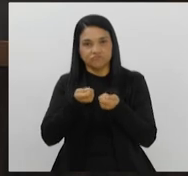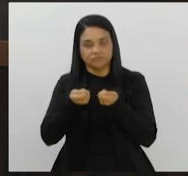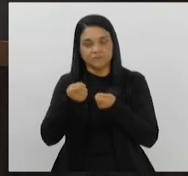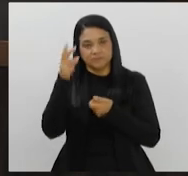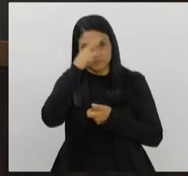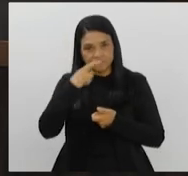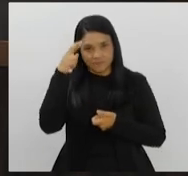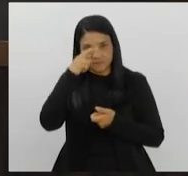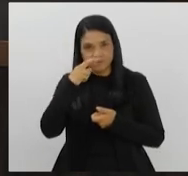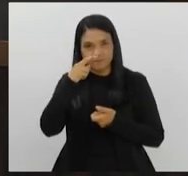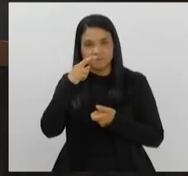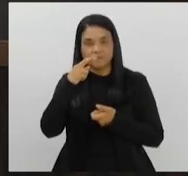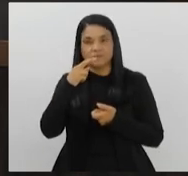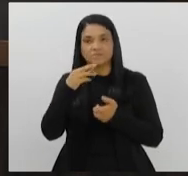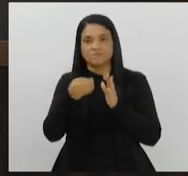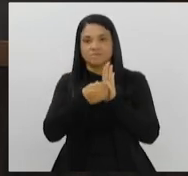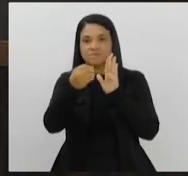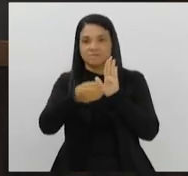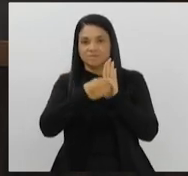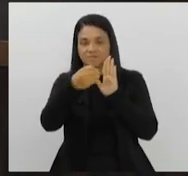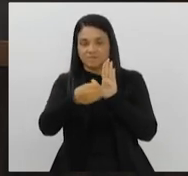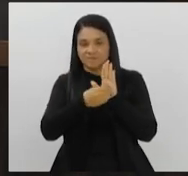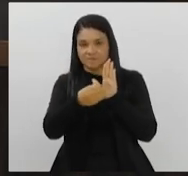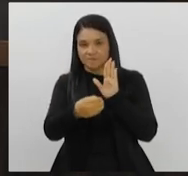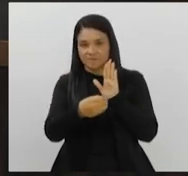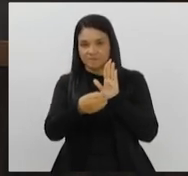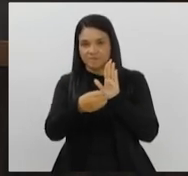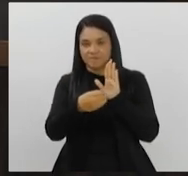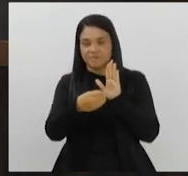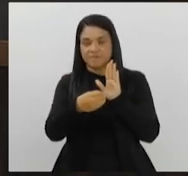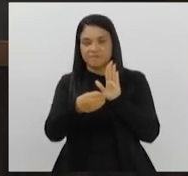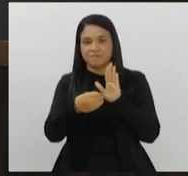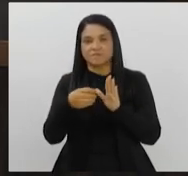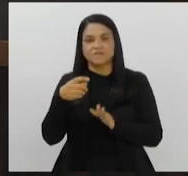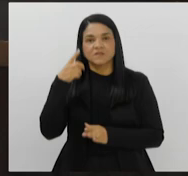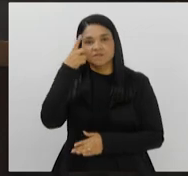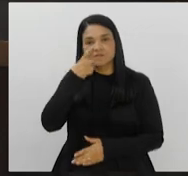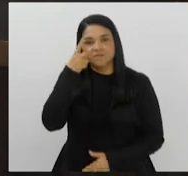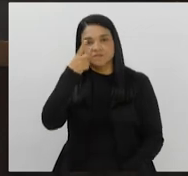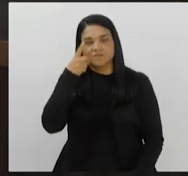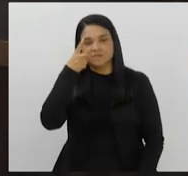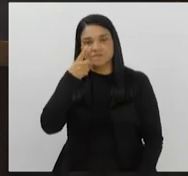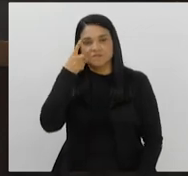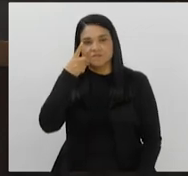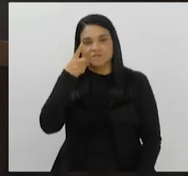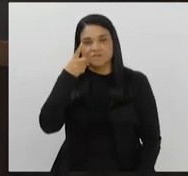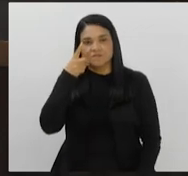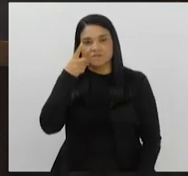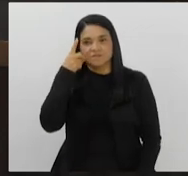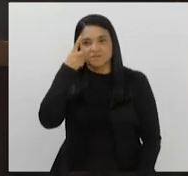Controle. Para emitir parecer, nosso nobre deputado